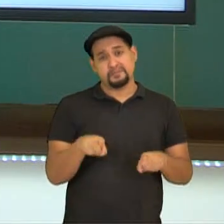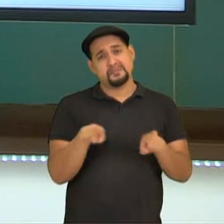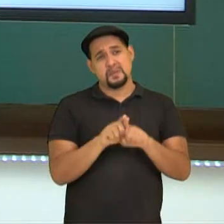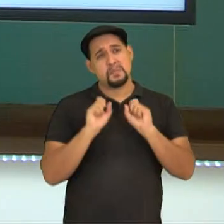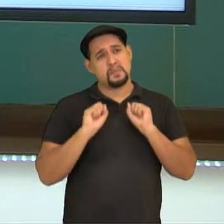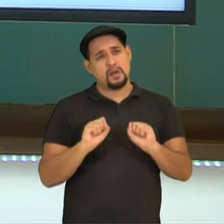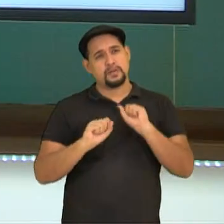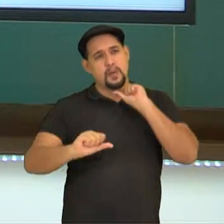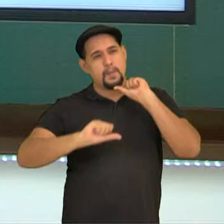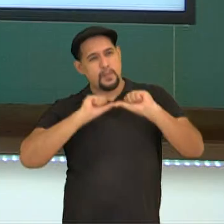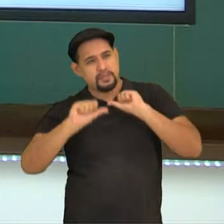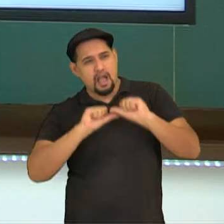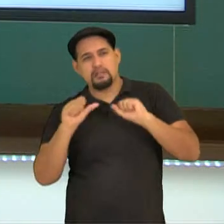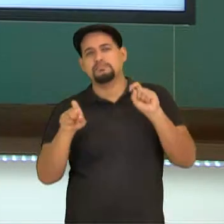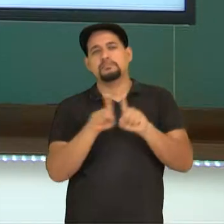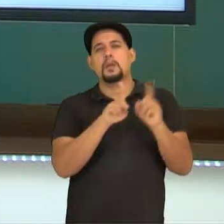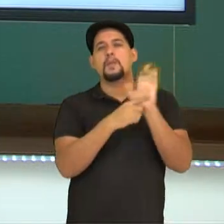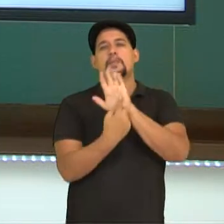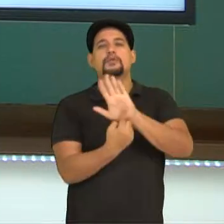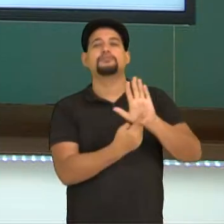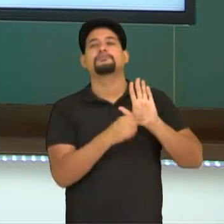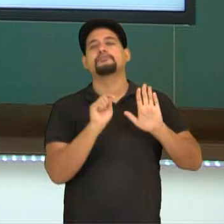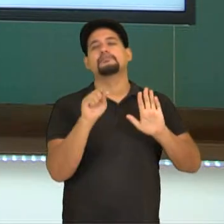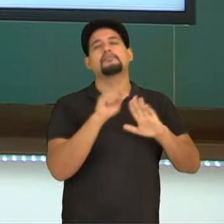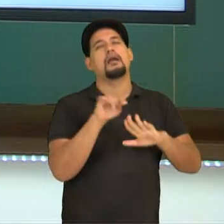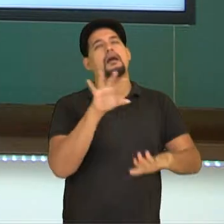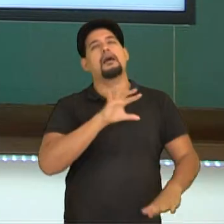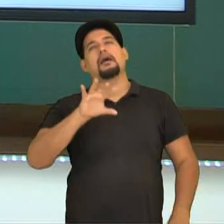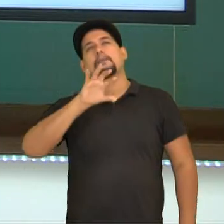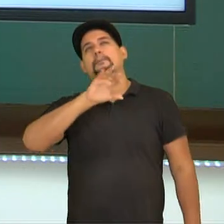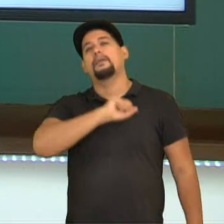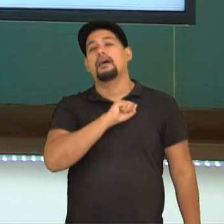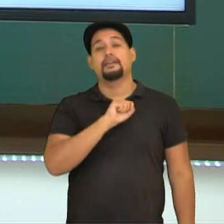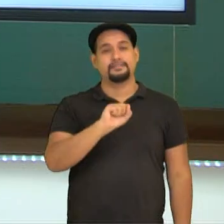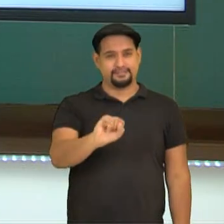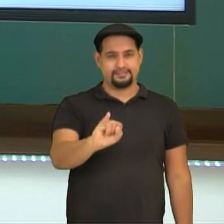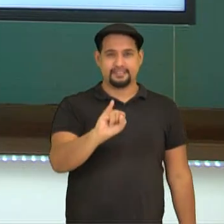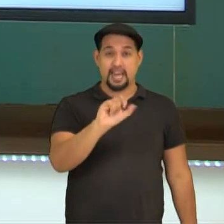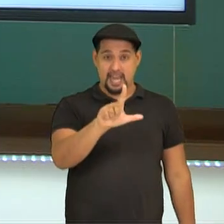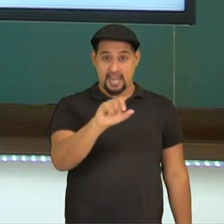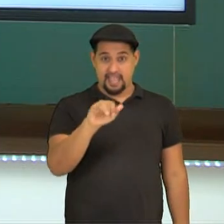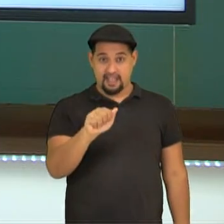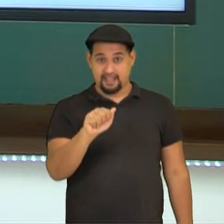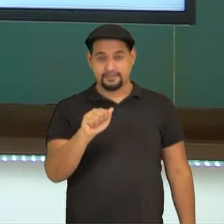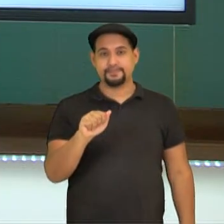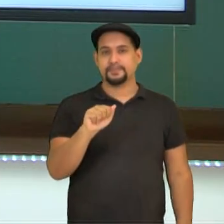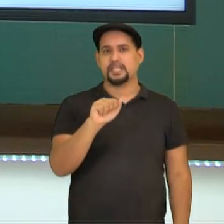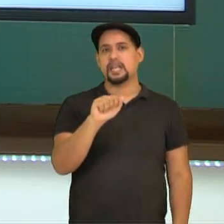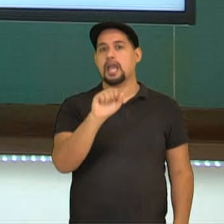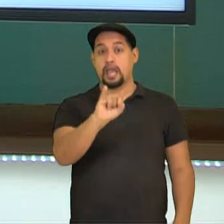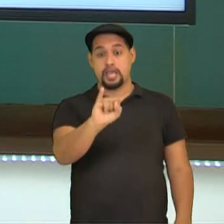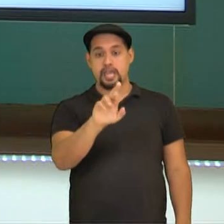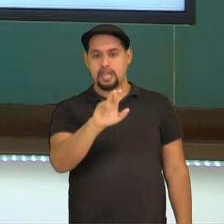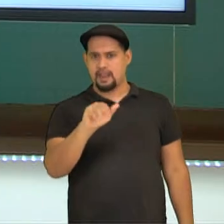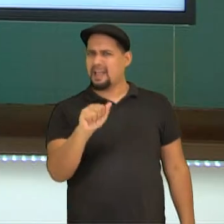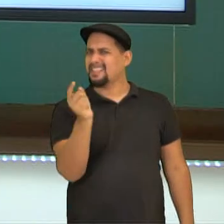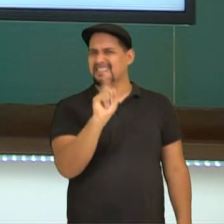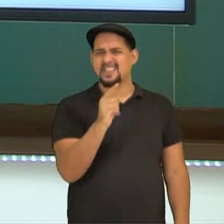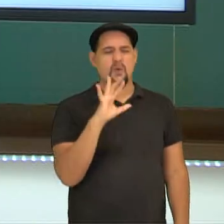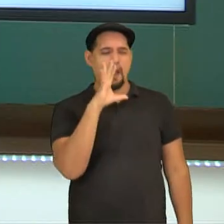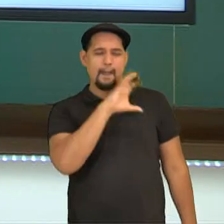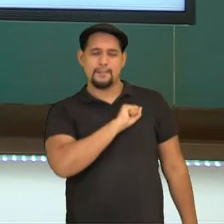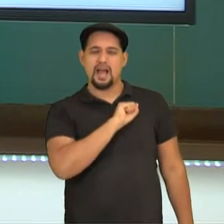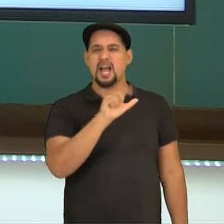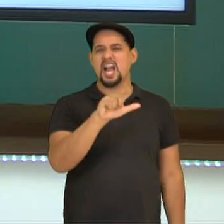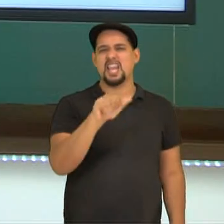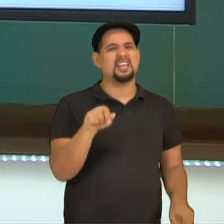poderia, alterar, trazendo para ele amar Íria, e não Lia e nem Soledade.